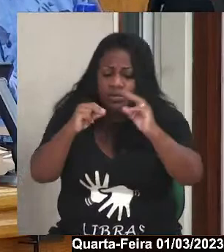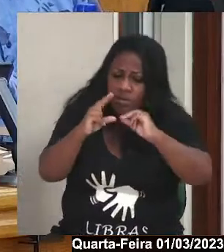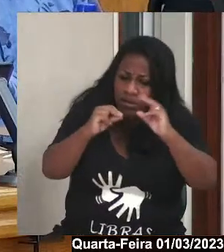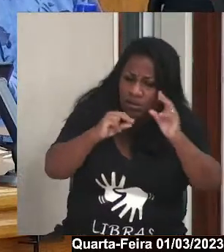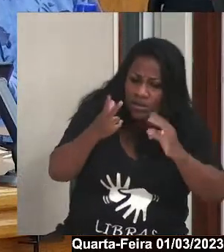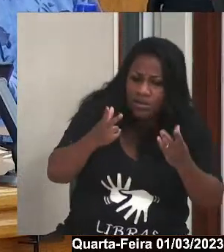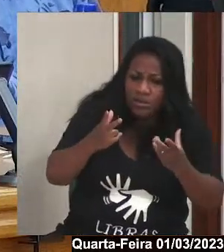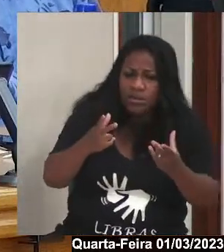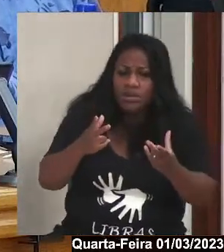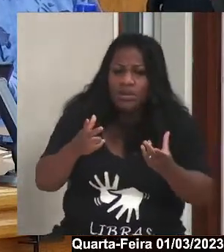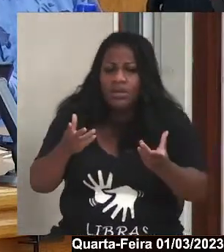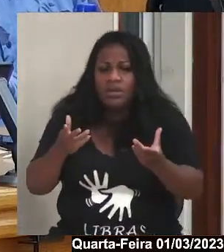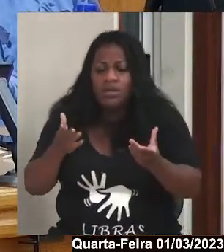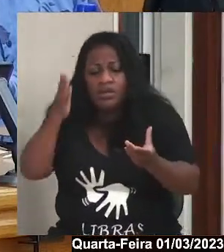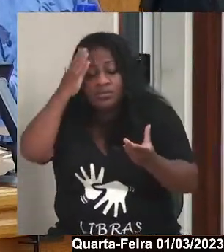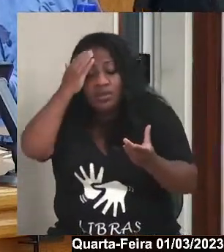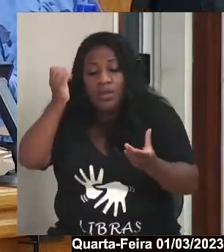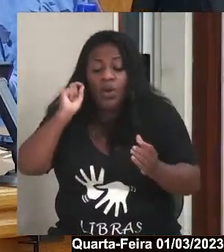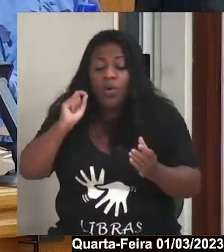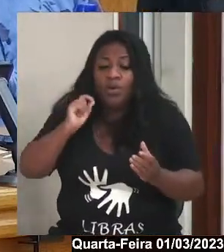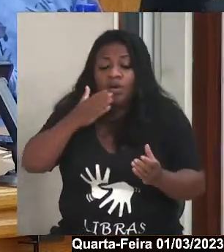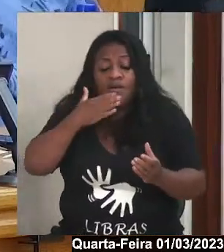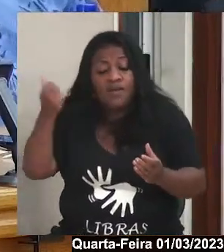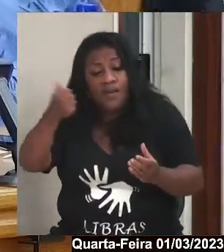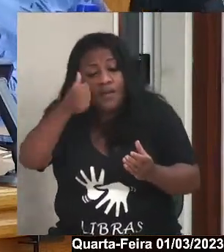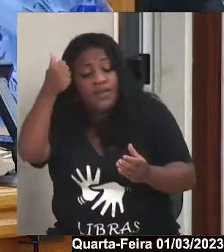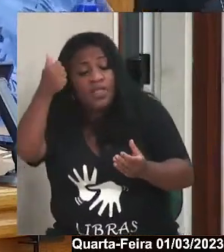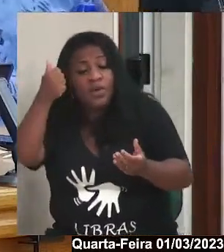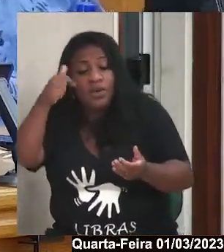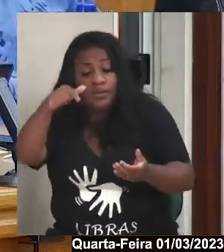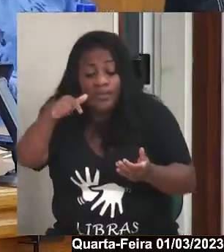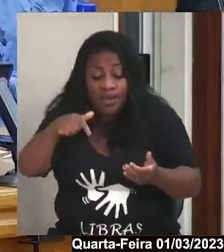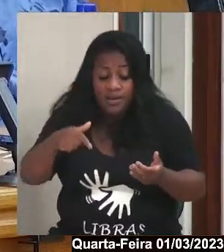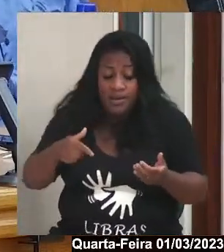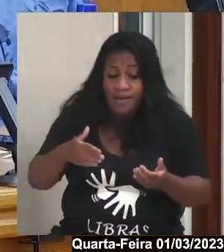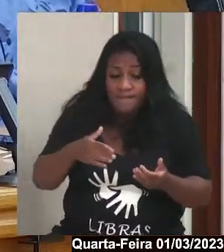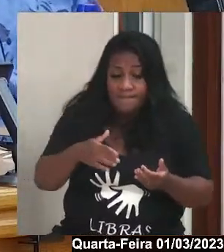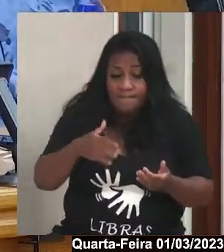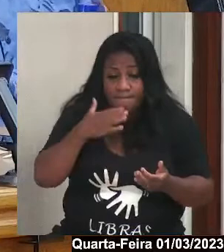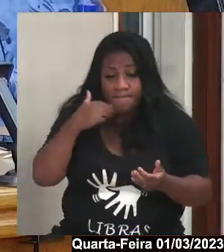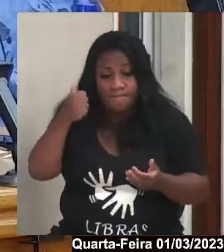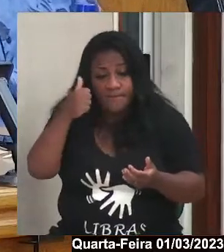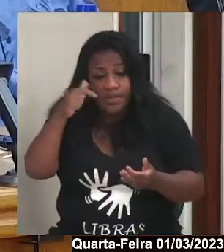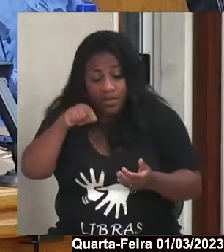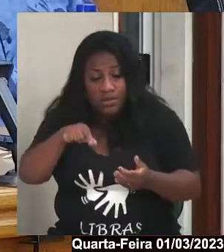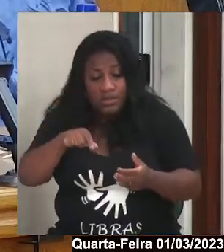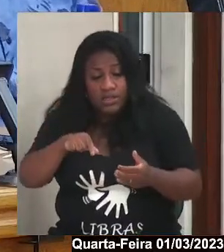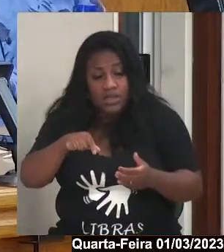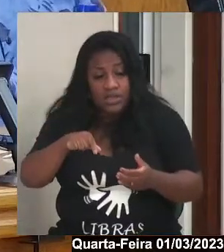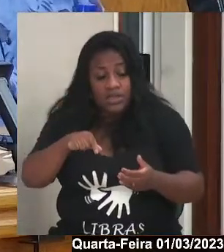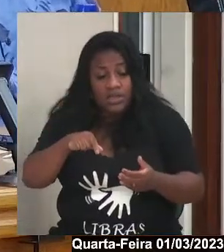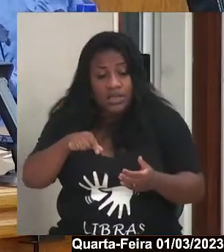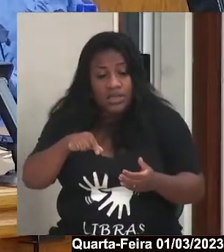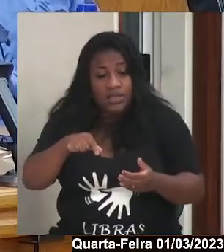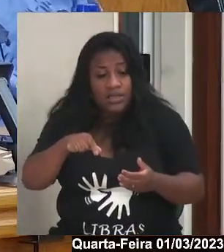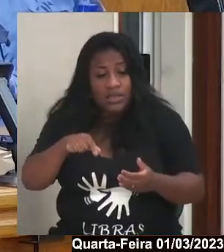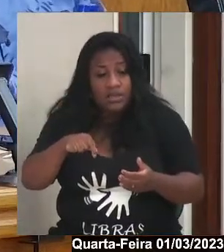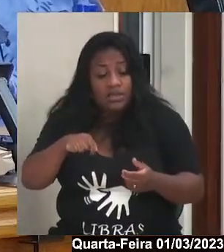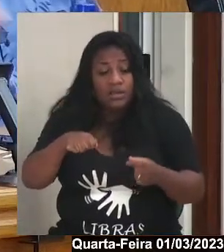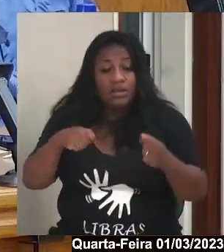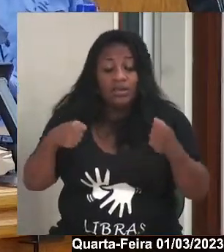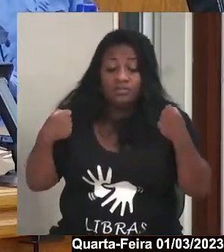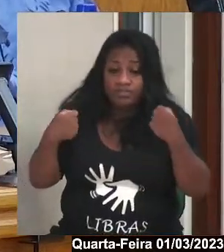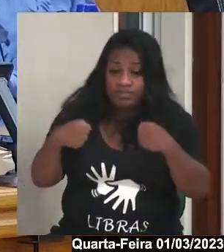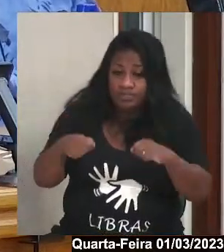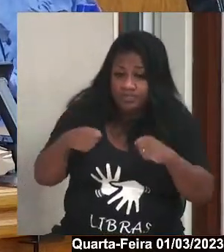dali tiraremos pautas para a cidade, pautas importantes, de uma forma inteligente, porque estaremos